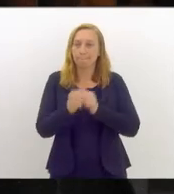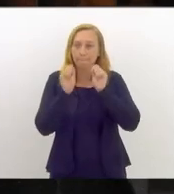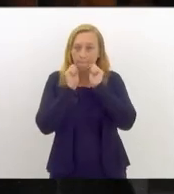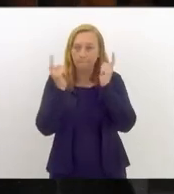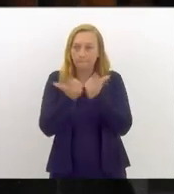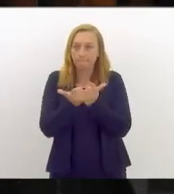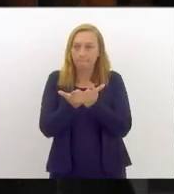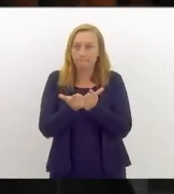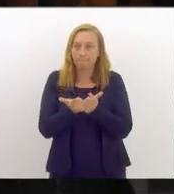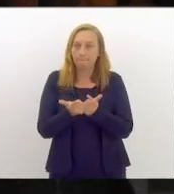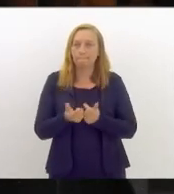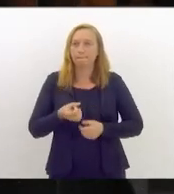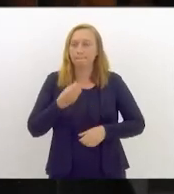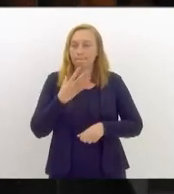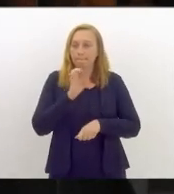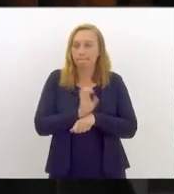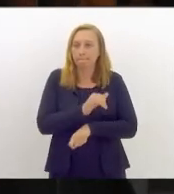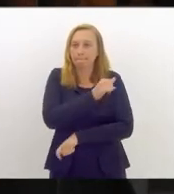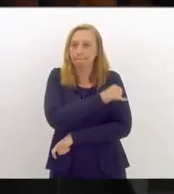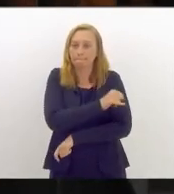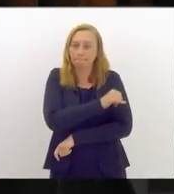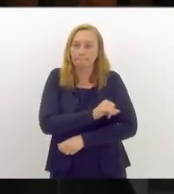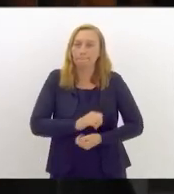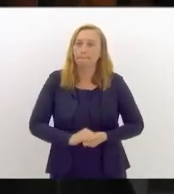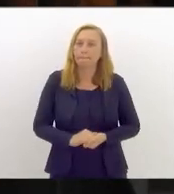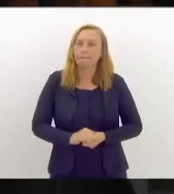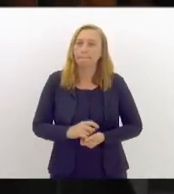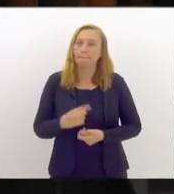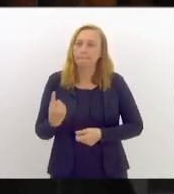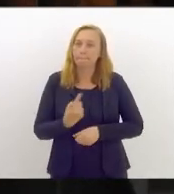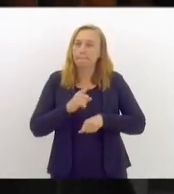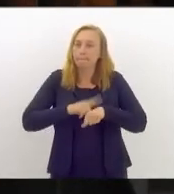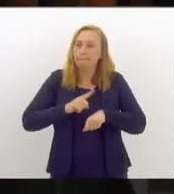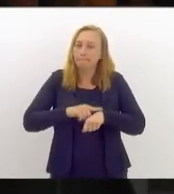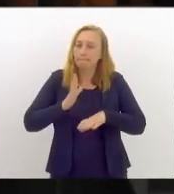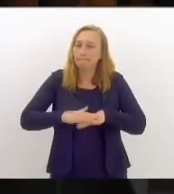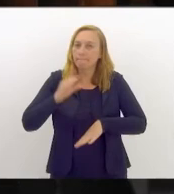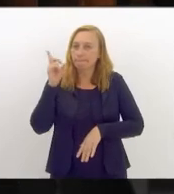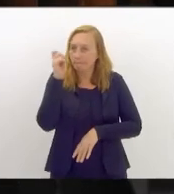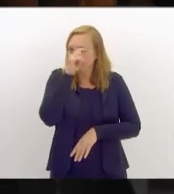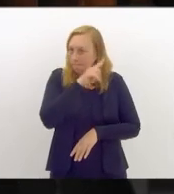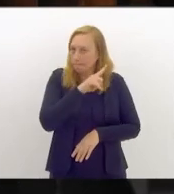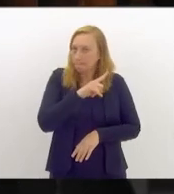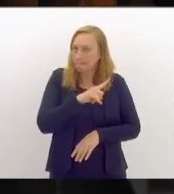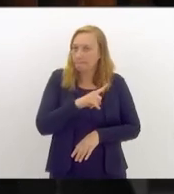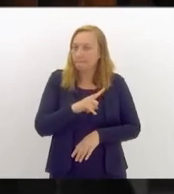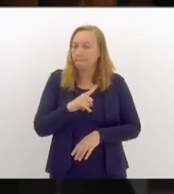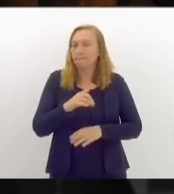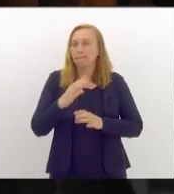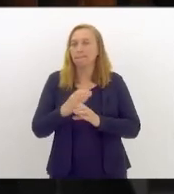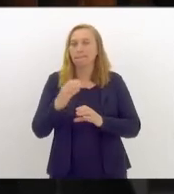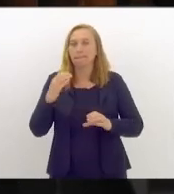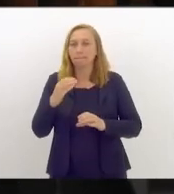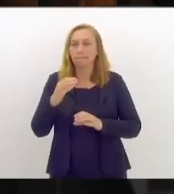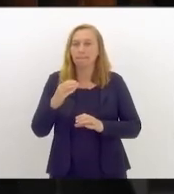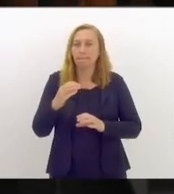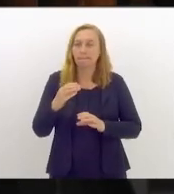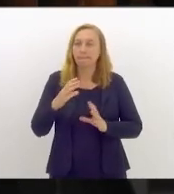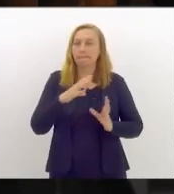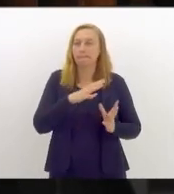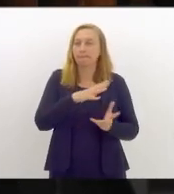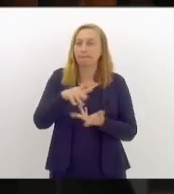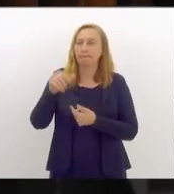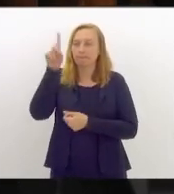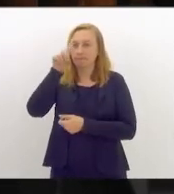foi o prumo do Estado do Rio de Janeiro em nosso momento mais difícil grande arquiteto do universo que estivesse